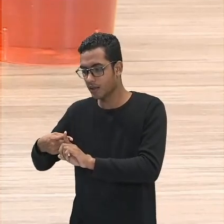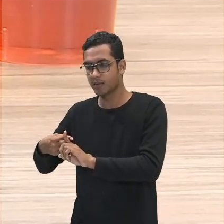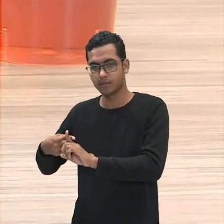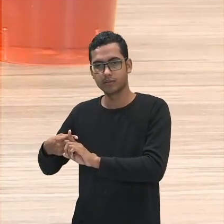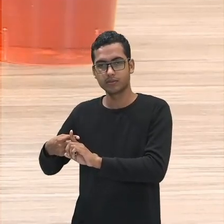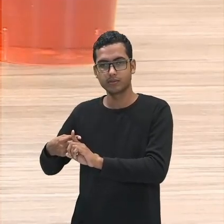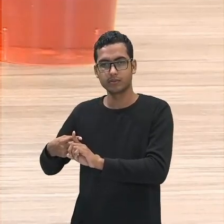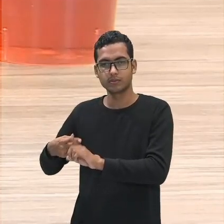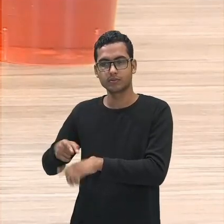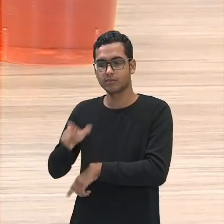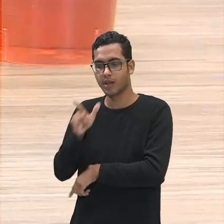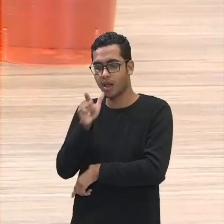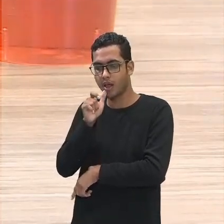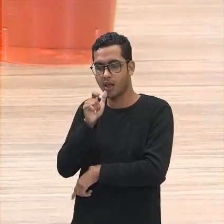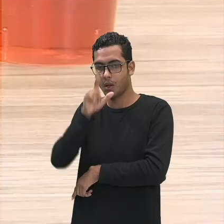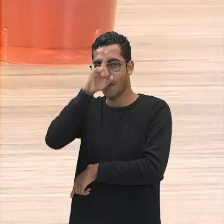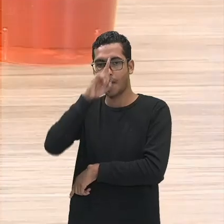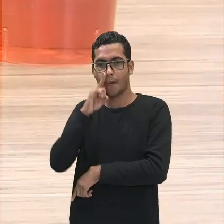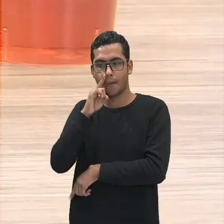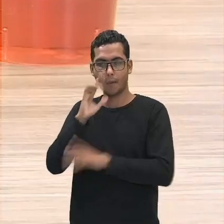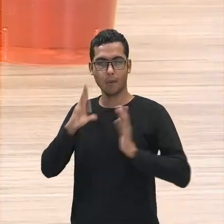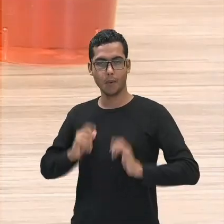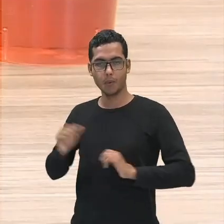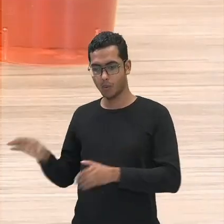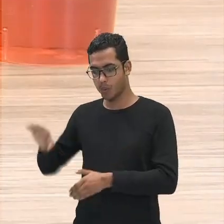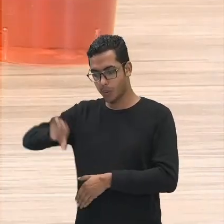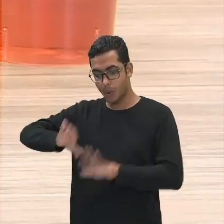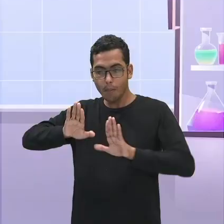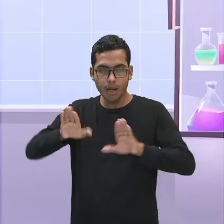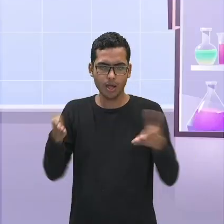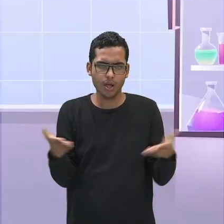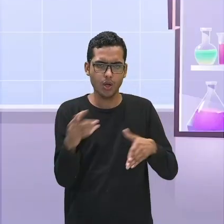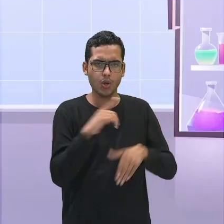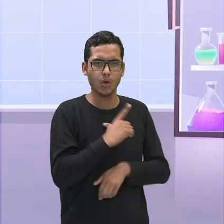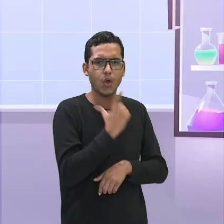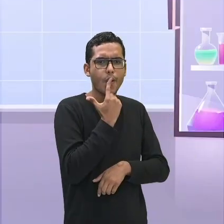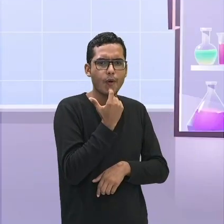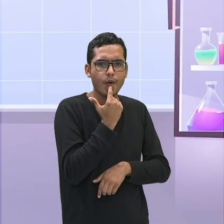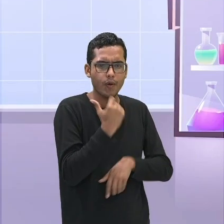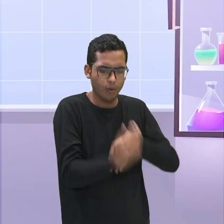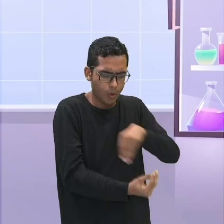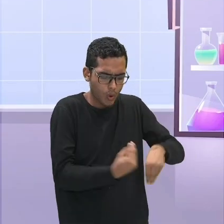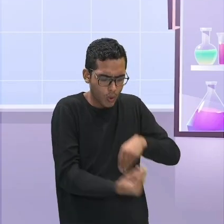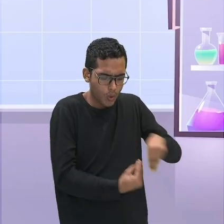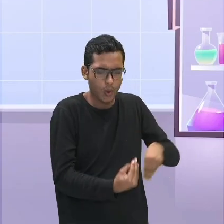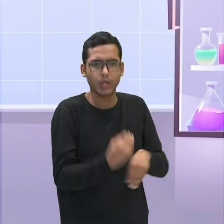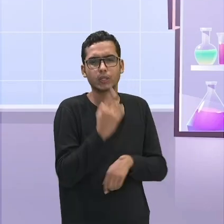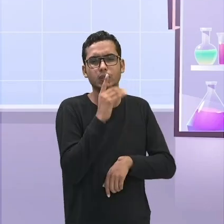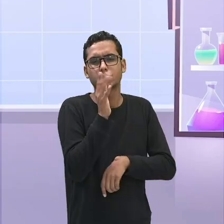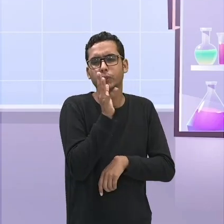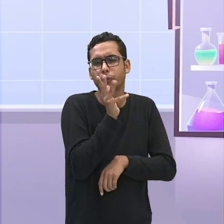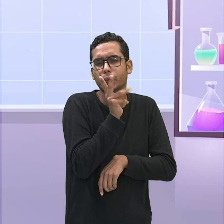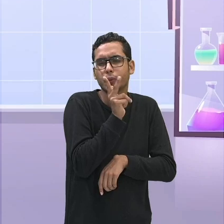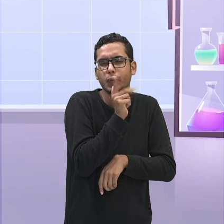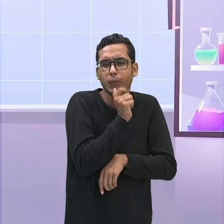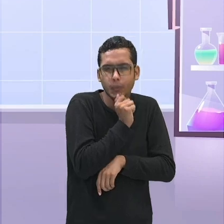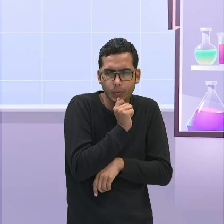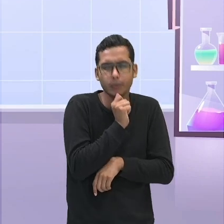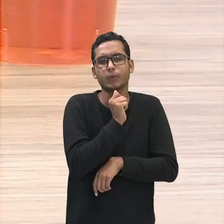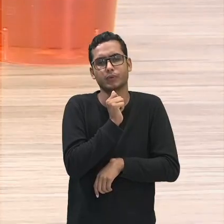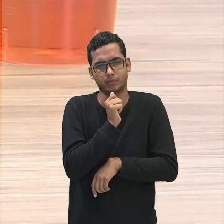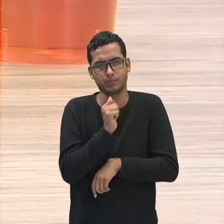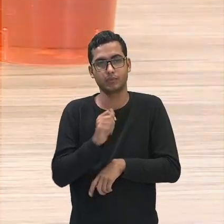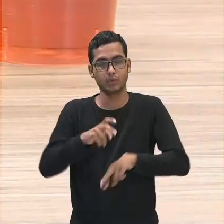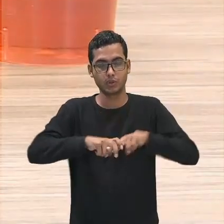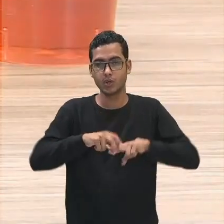Por outro lado, professora, o corante alimentar vermelho reage muito lentamente com o hipoclorito de sódio. Você pode perceber isso porque a